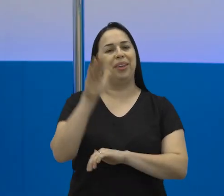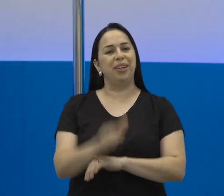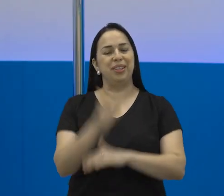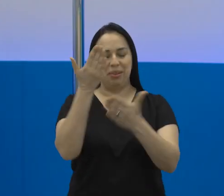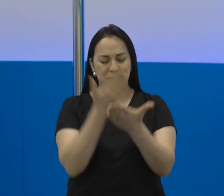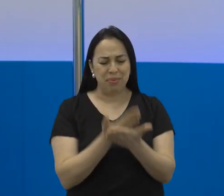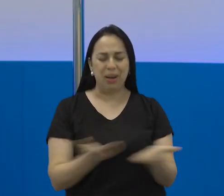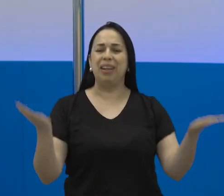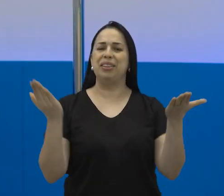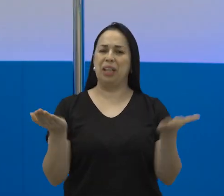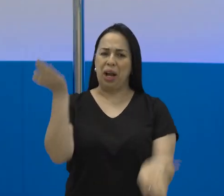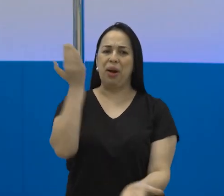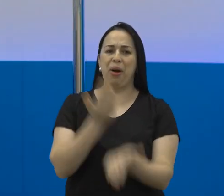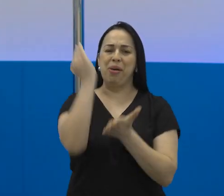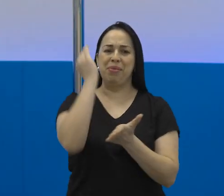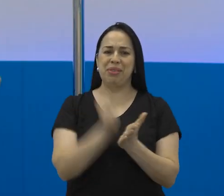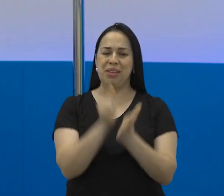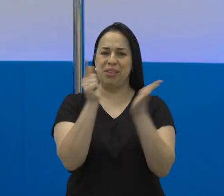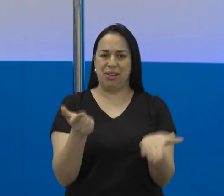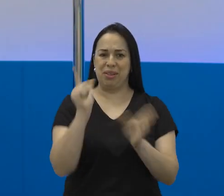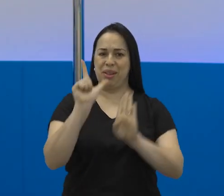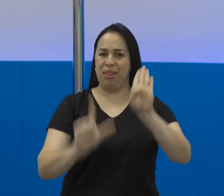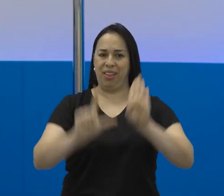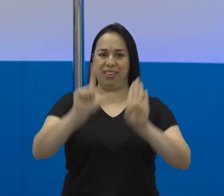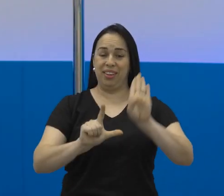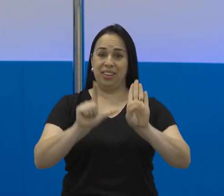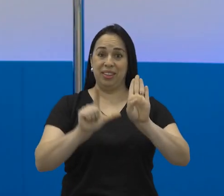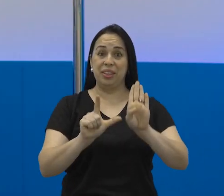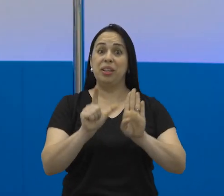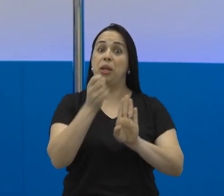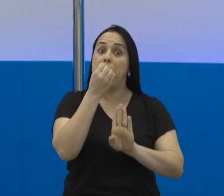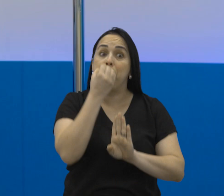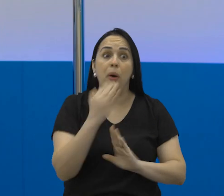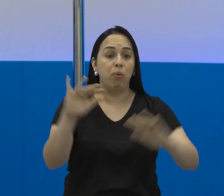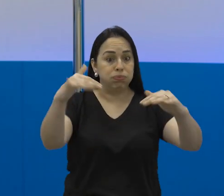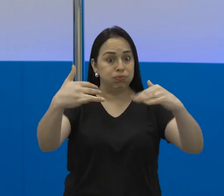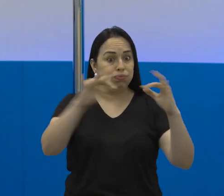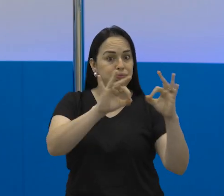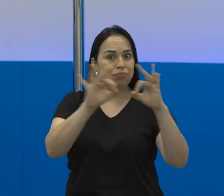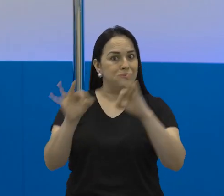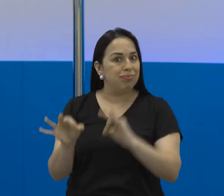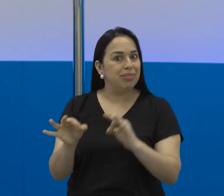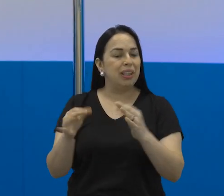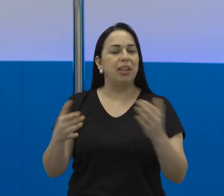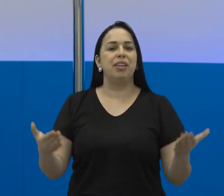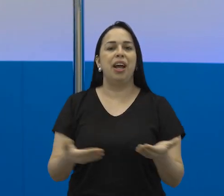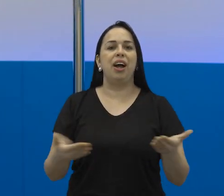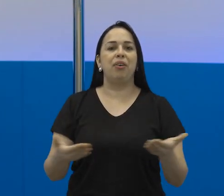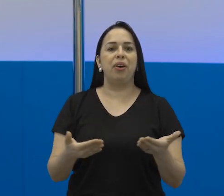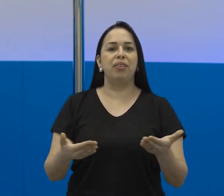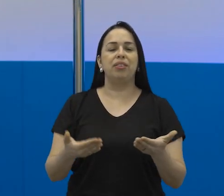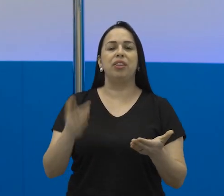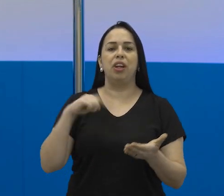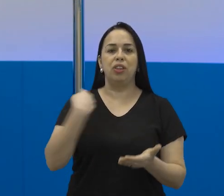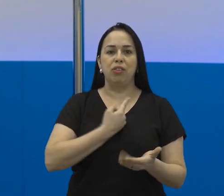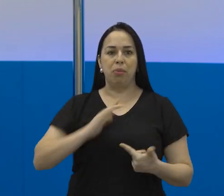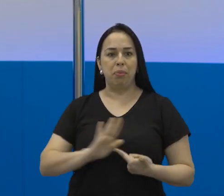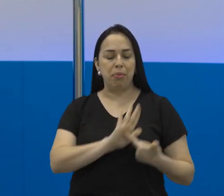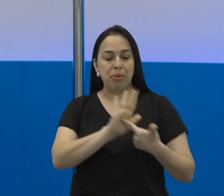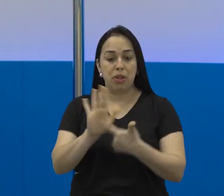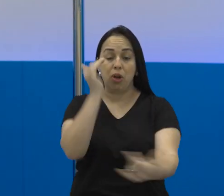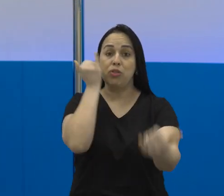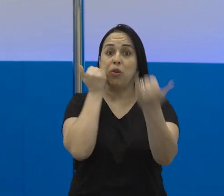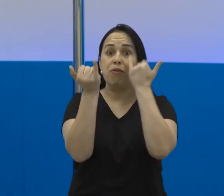Muito boa tarde para você, no ar o Boletim Legislativo. Que bom que você está aqui com a gente. A partir de agora,